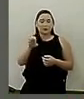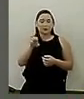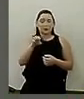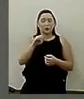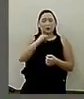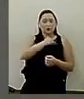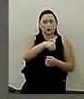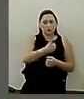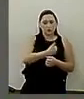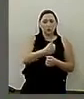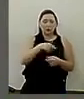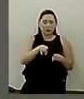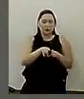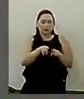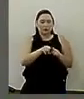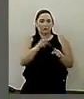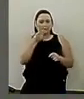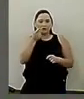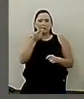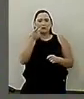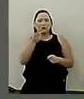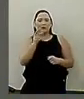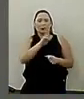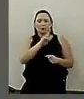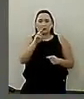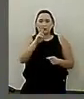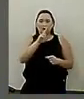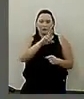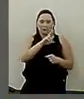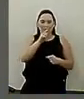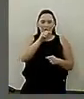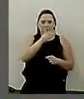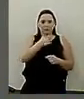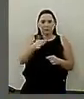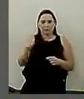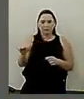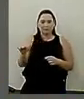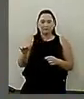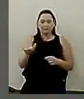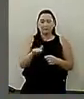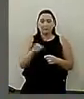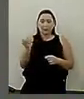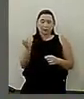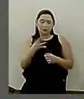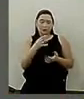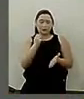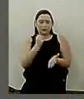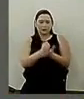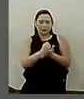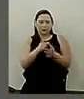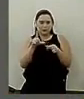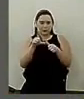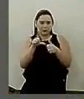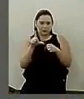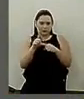verso 27, também traz esse nome para o Mar da Galileia. Entrando no Novo Testamento, Lucas,